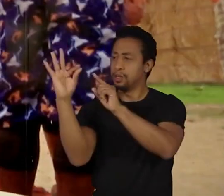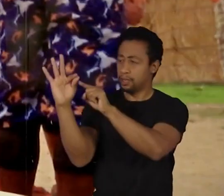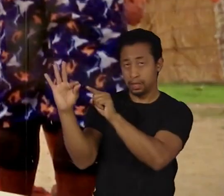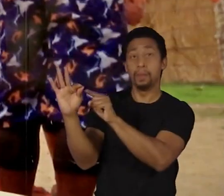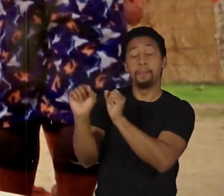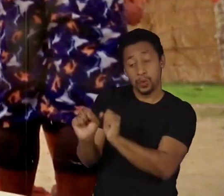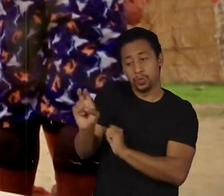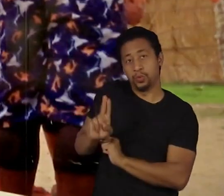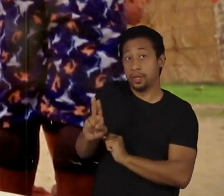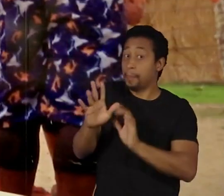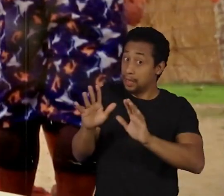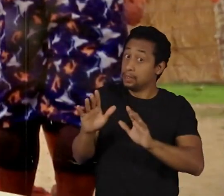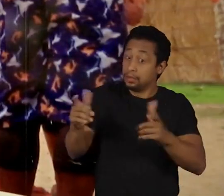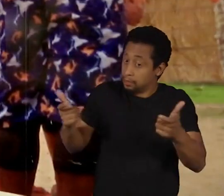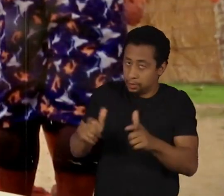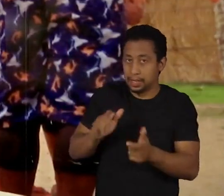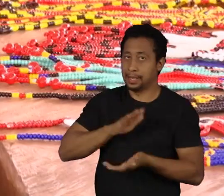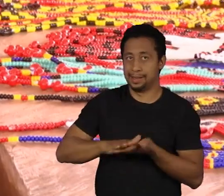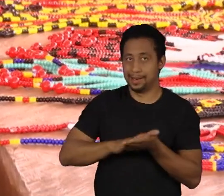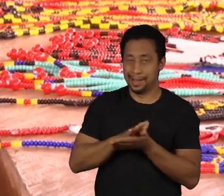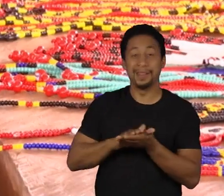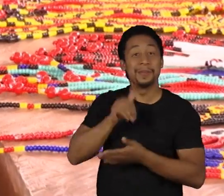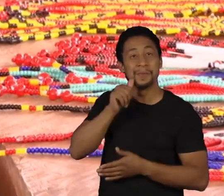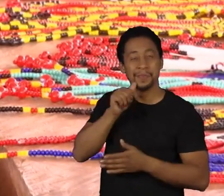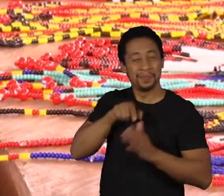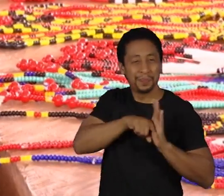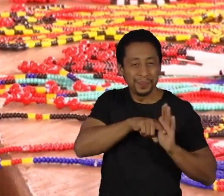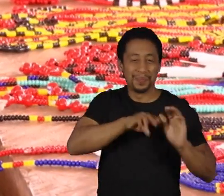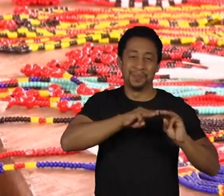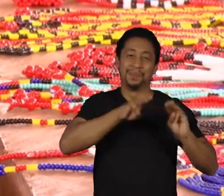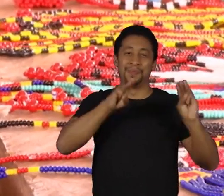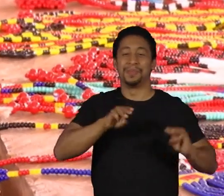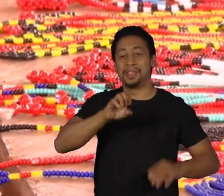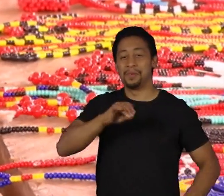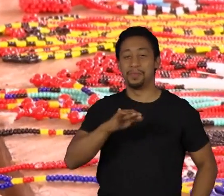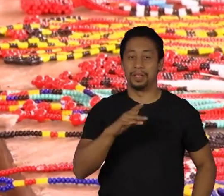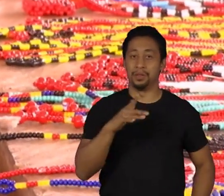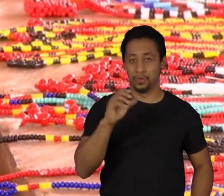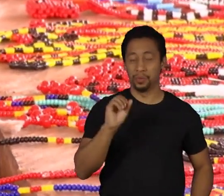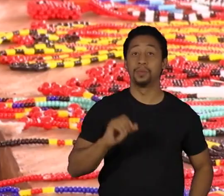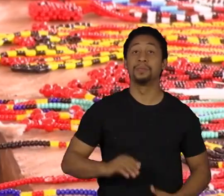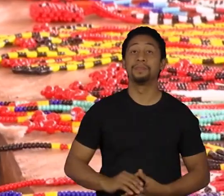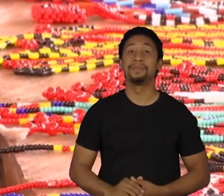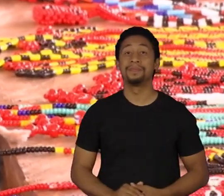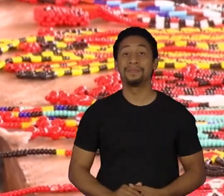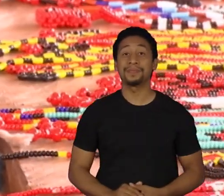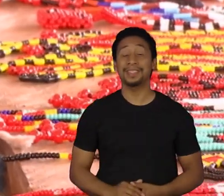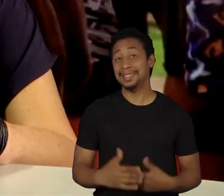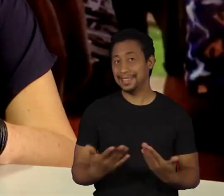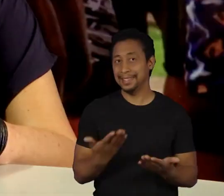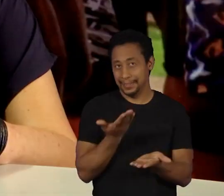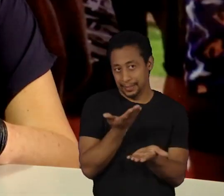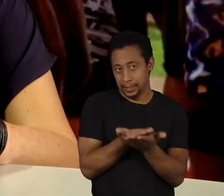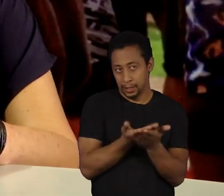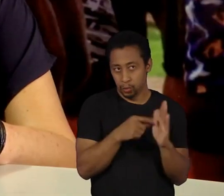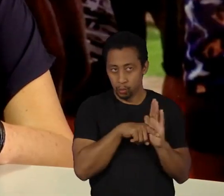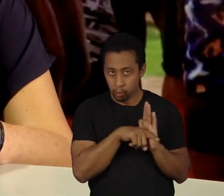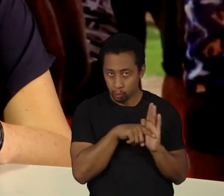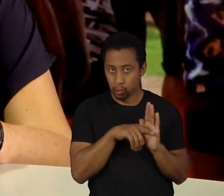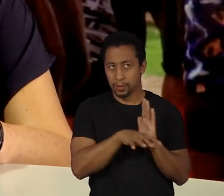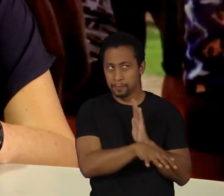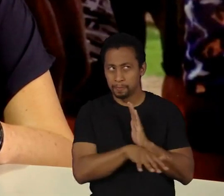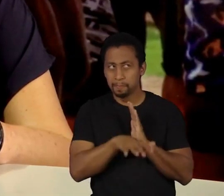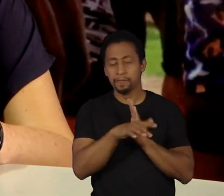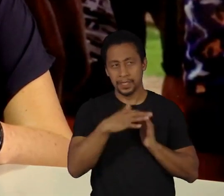Cláudia Lopes, pesquisadora do Museu Paraense Emílio Guilde. Pelos estudos da Berta, né, e do